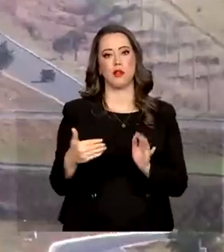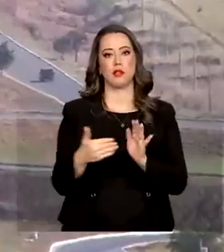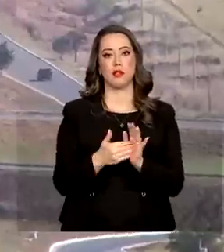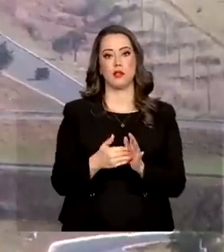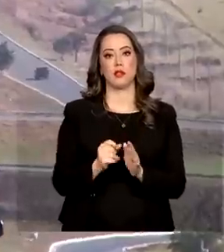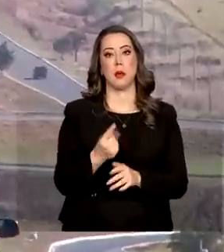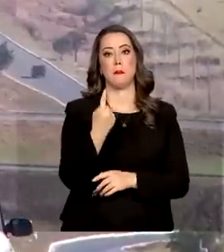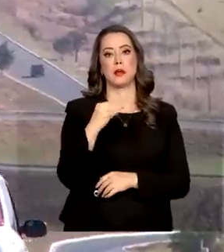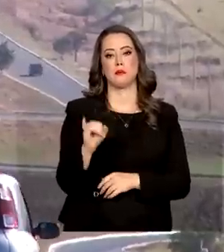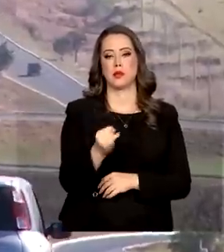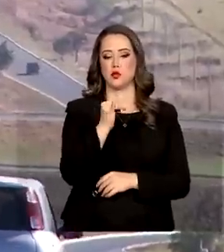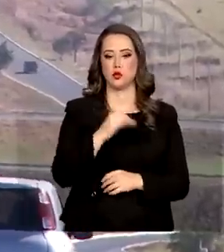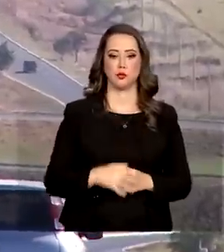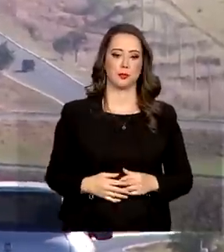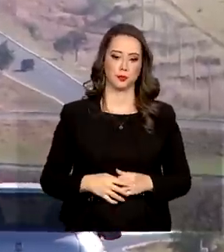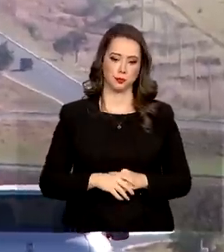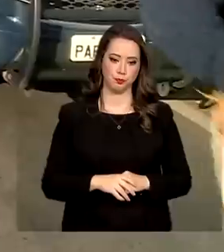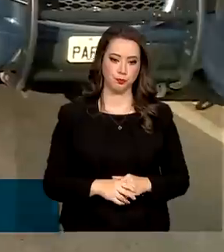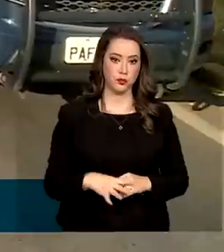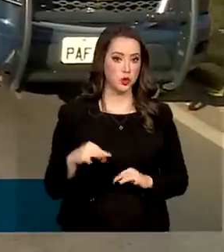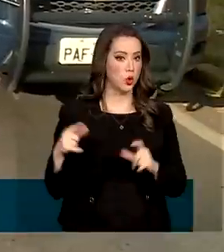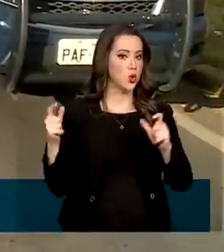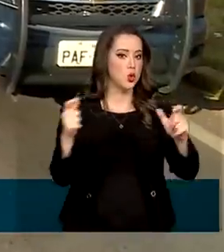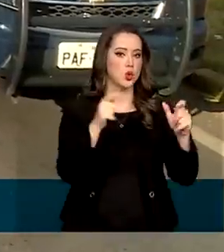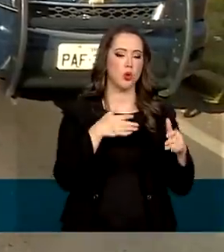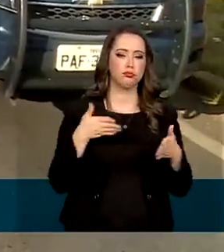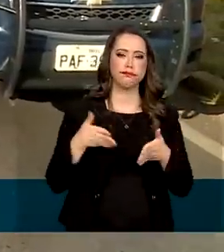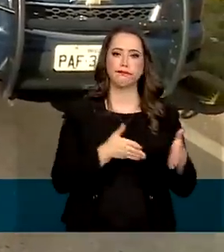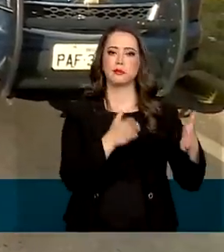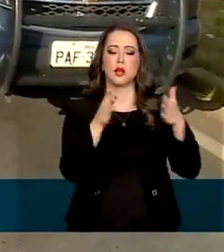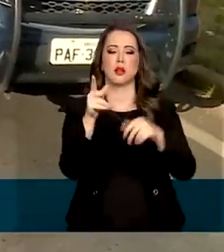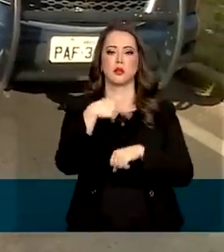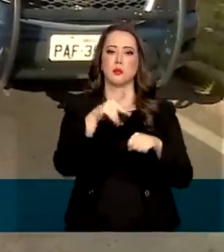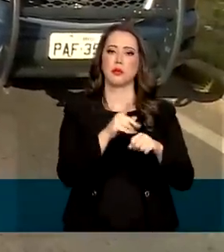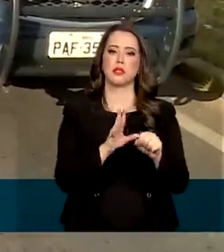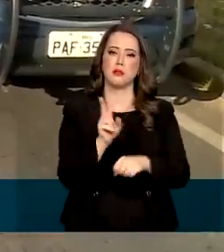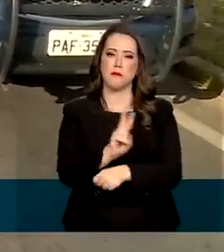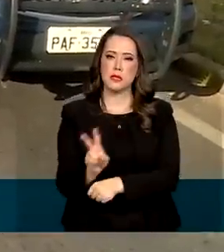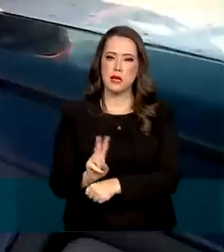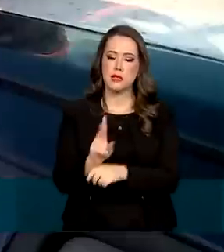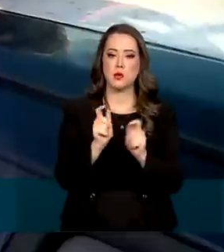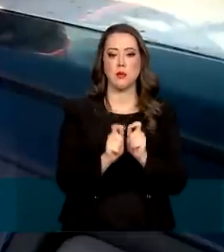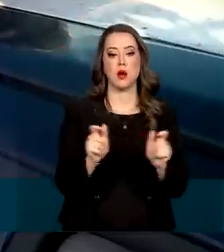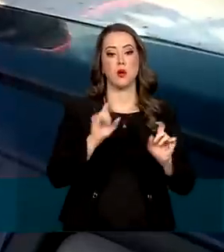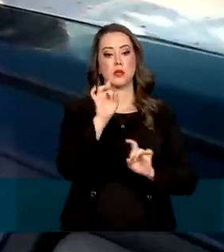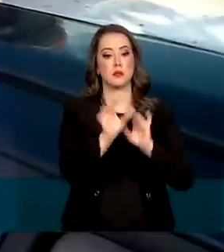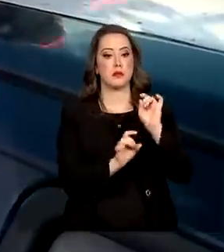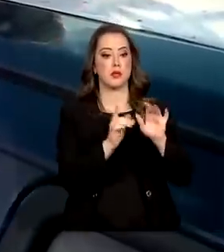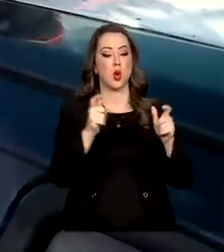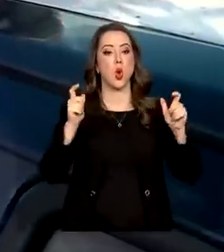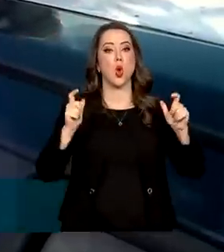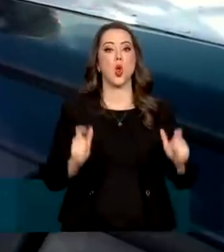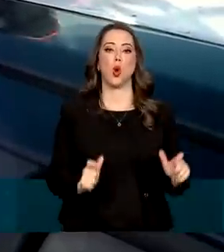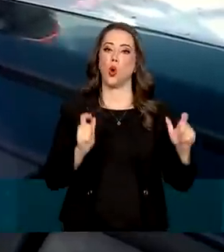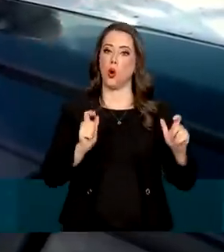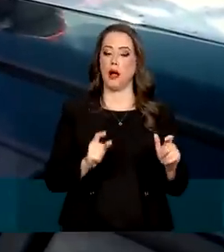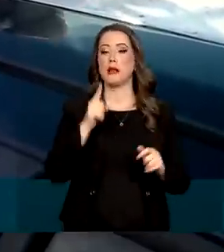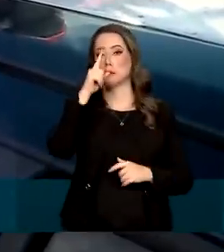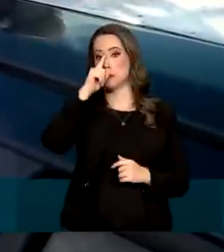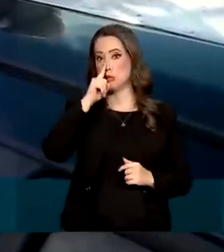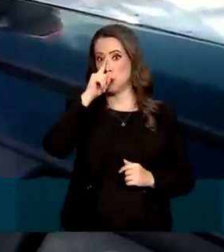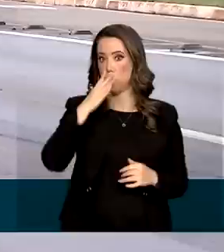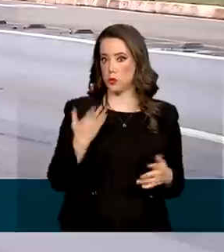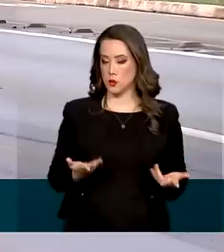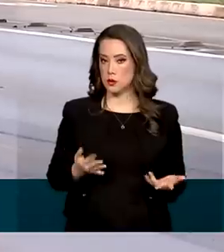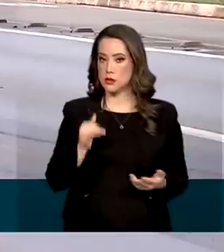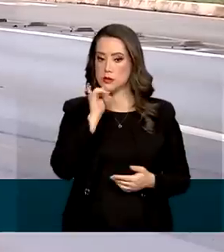todas as rodovias estradas do país terão a fiscalização reforçada em especial em trechos considerados de alto risco